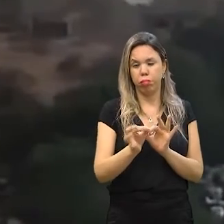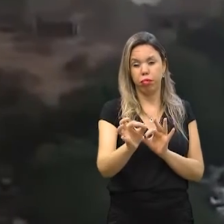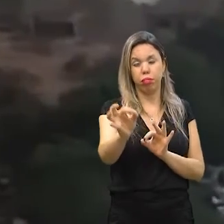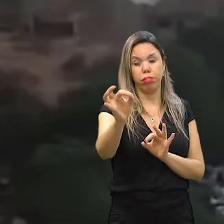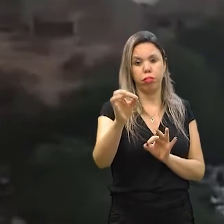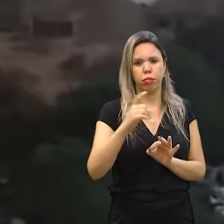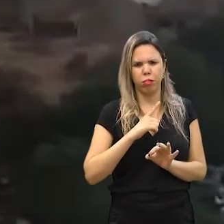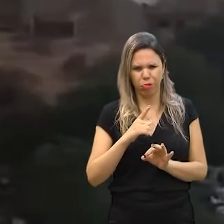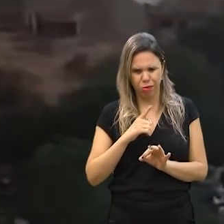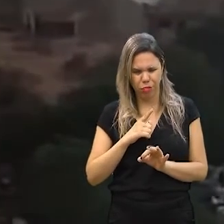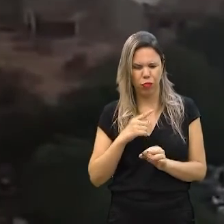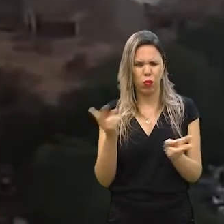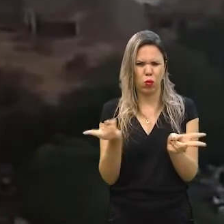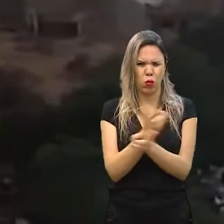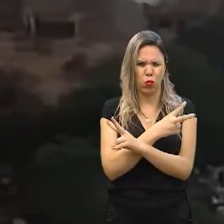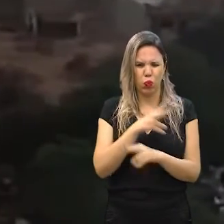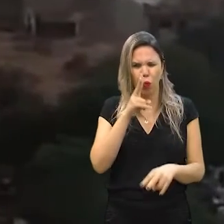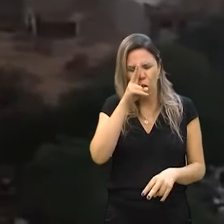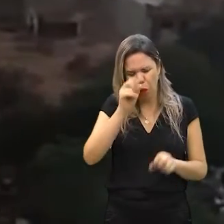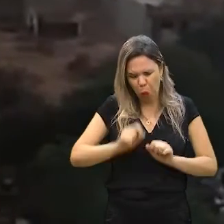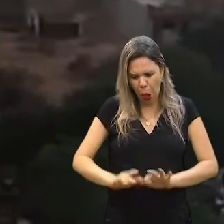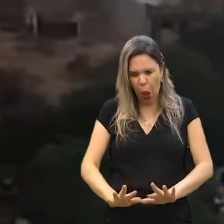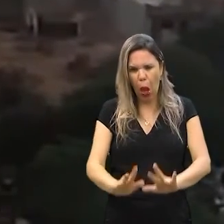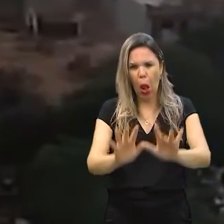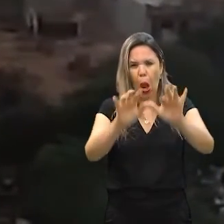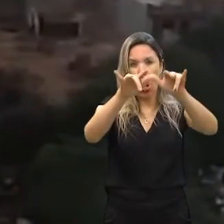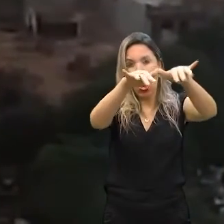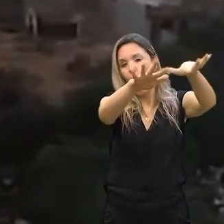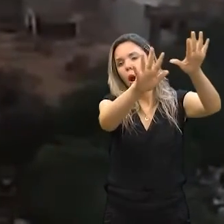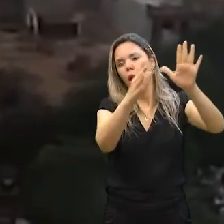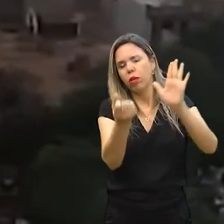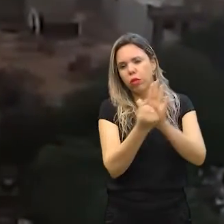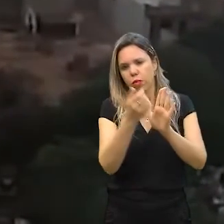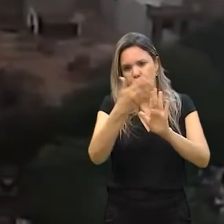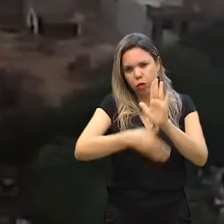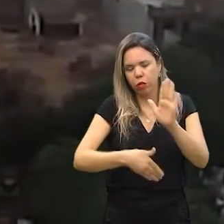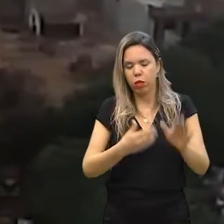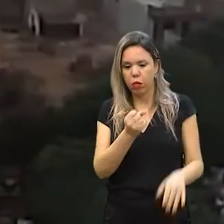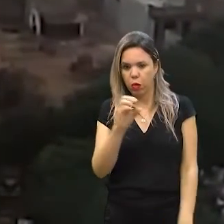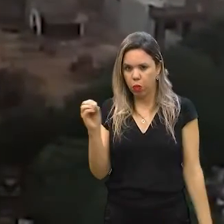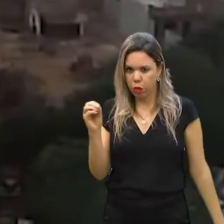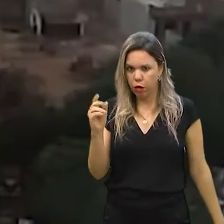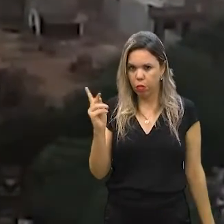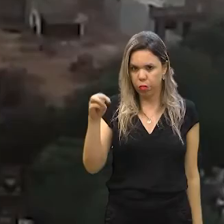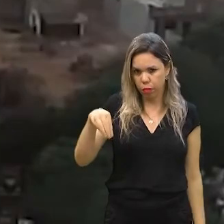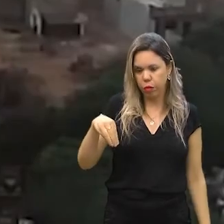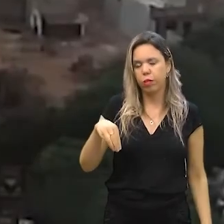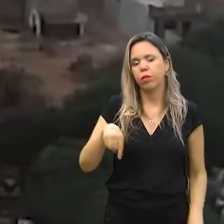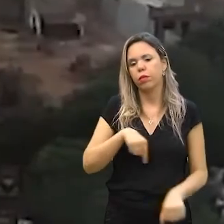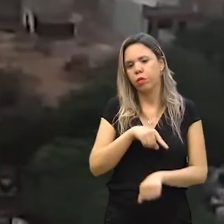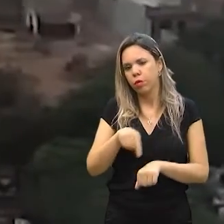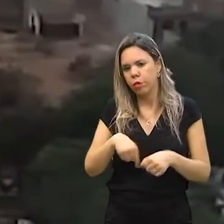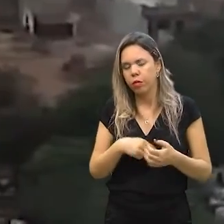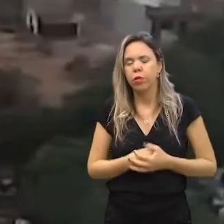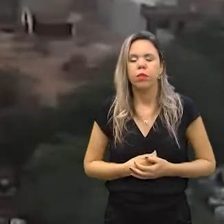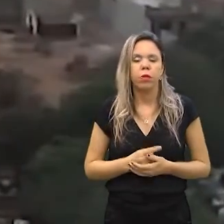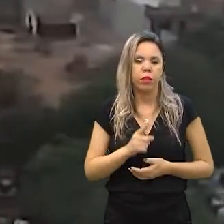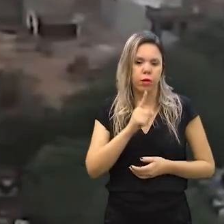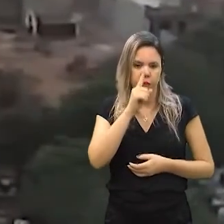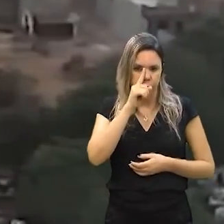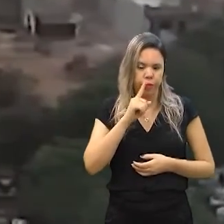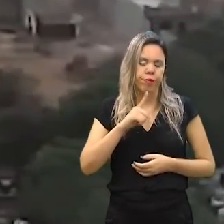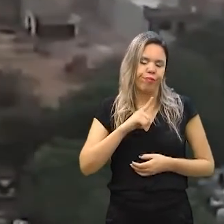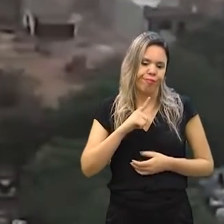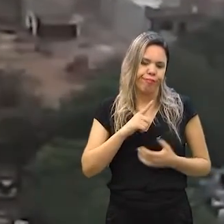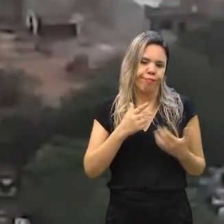tem rajadas de vento fortes, como foram registradas aí em torno de 80 quilômetros por hora. Há um risco muito